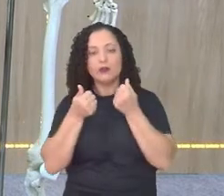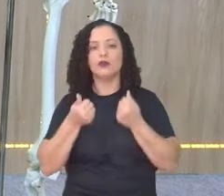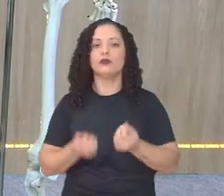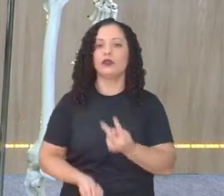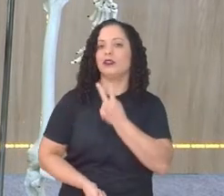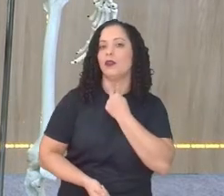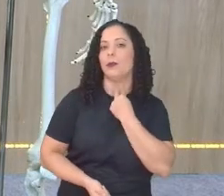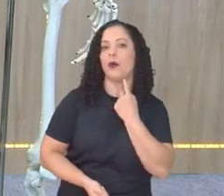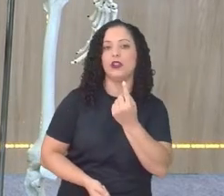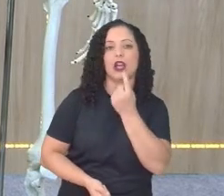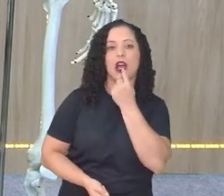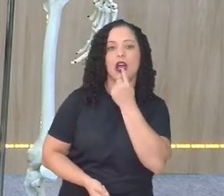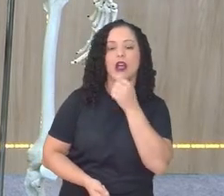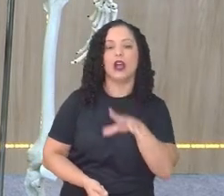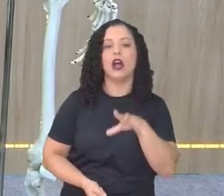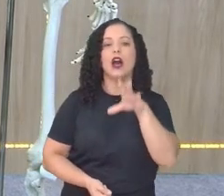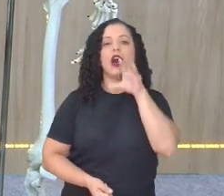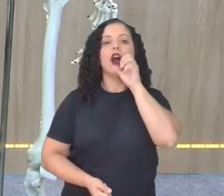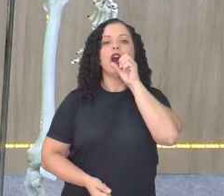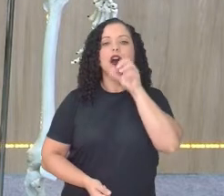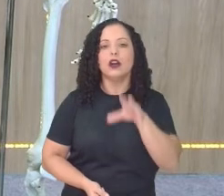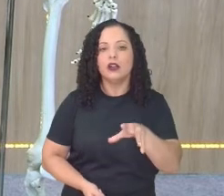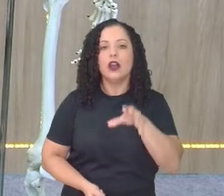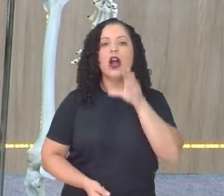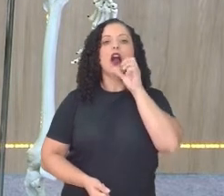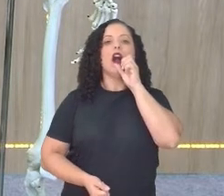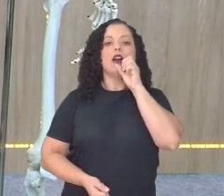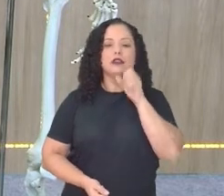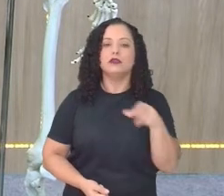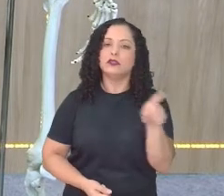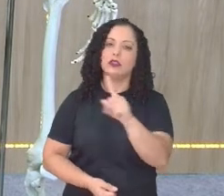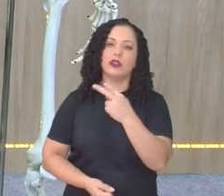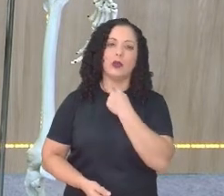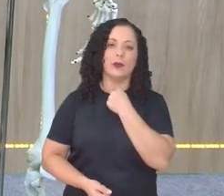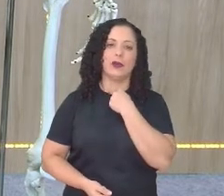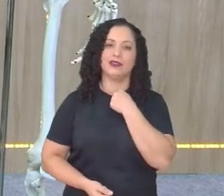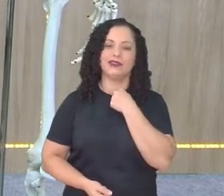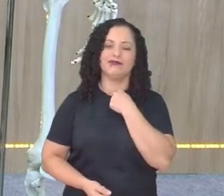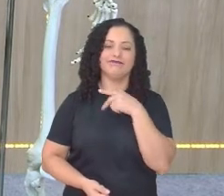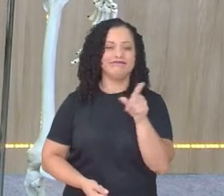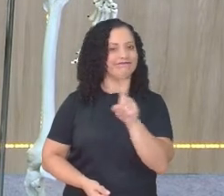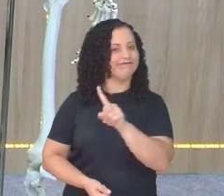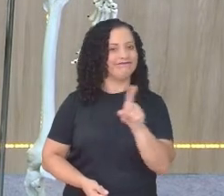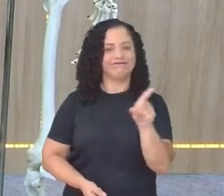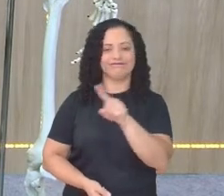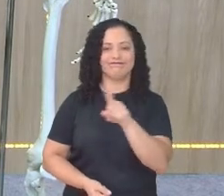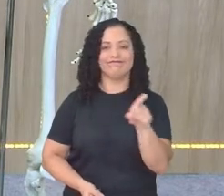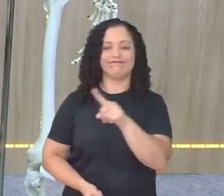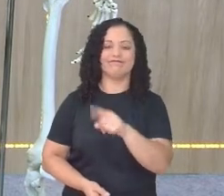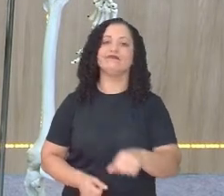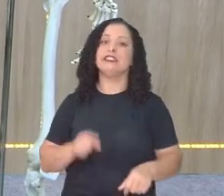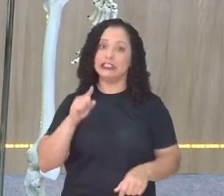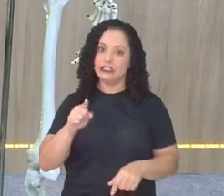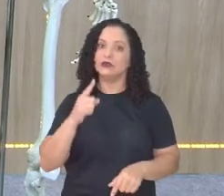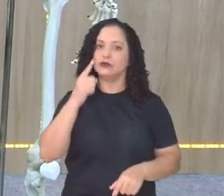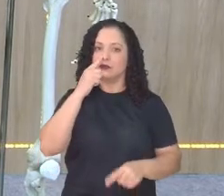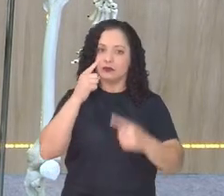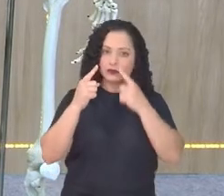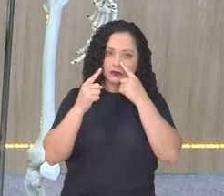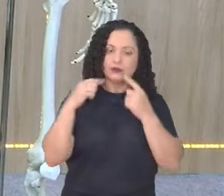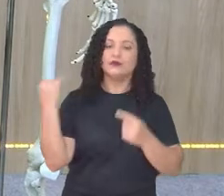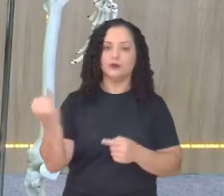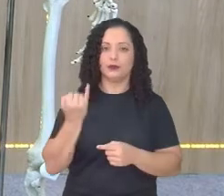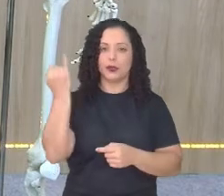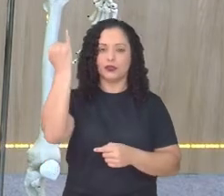respirar, no caso da inspiração, ser pela boca. Senão ele não vai sofrer todo esse processo, que é muito importante.